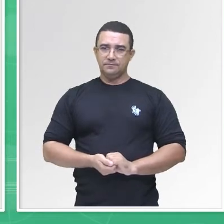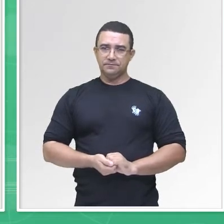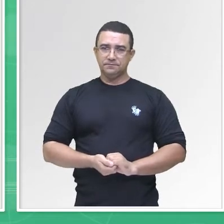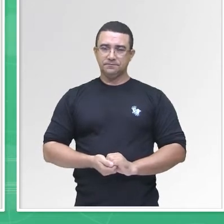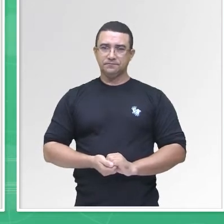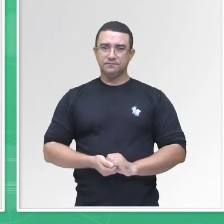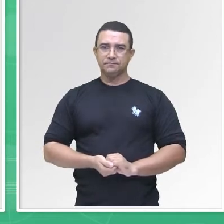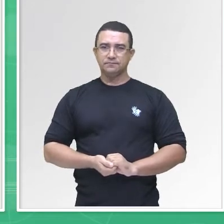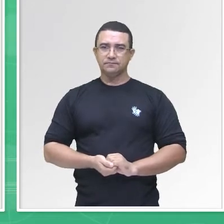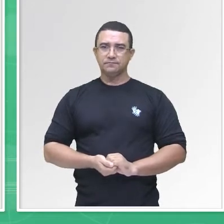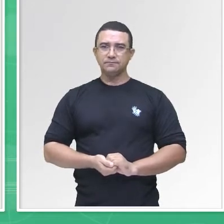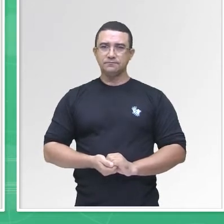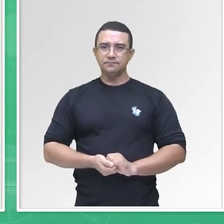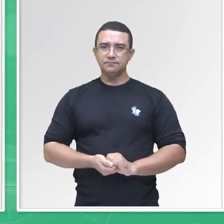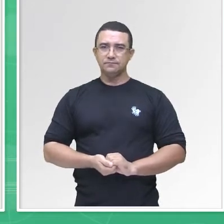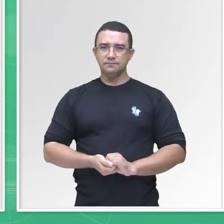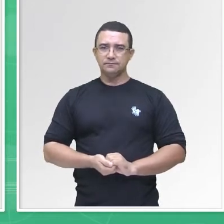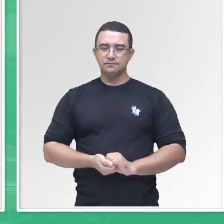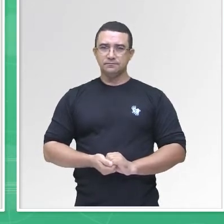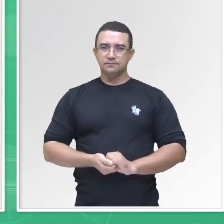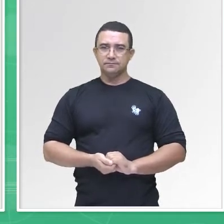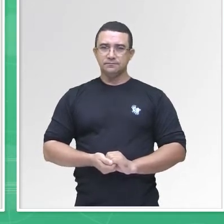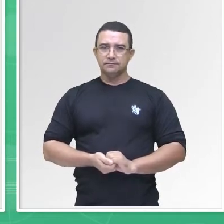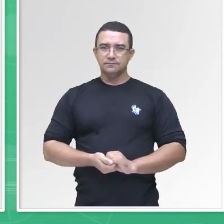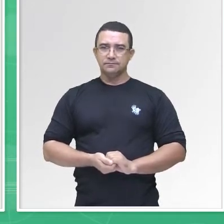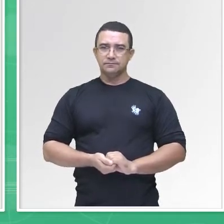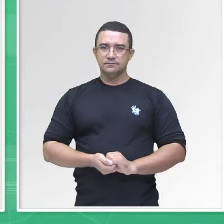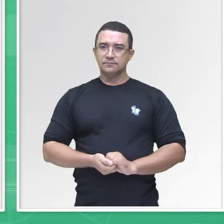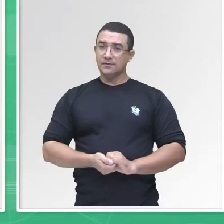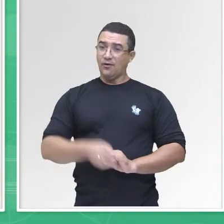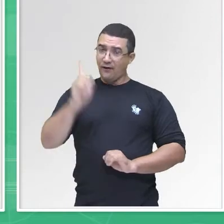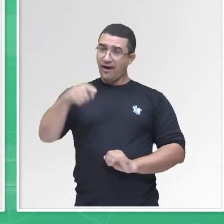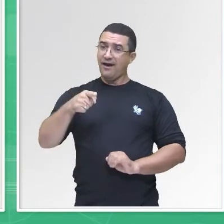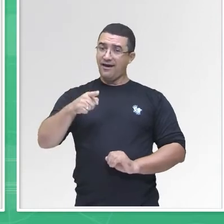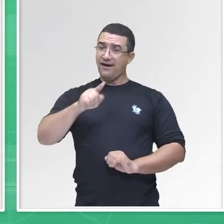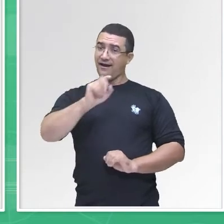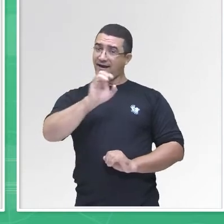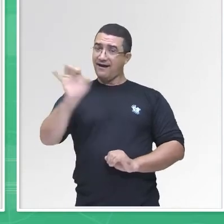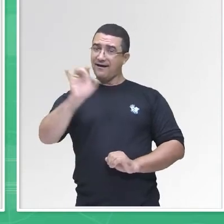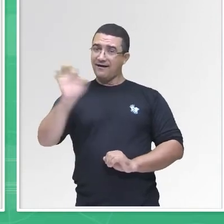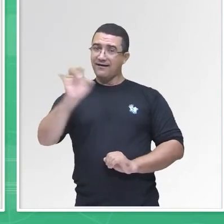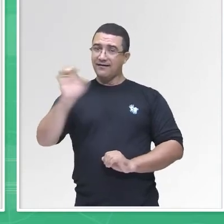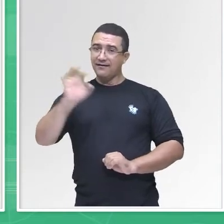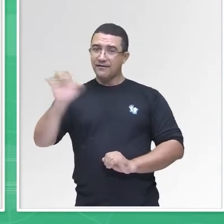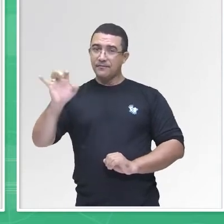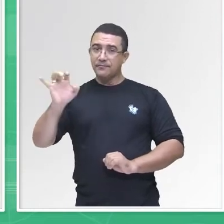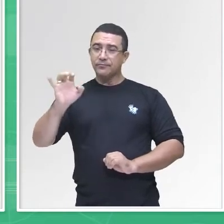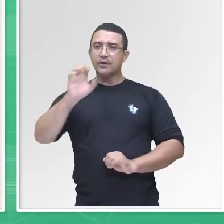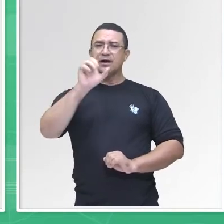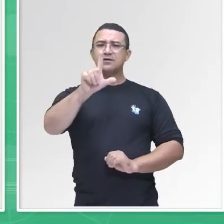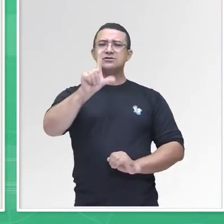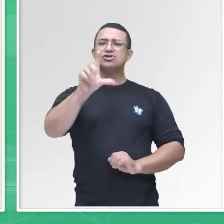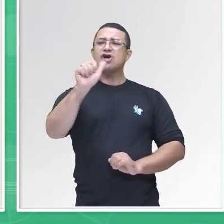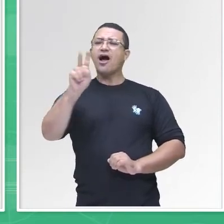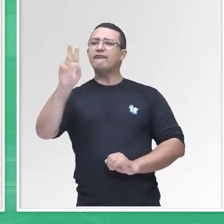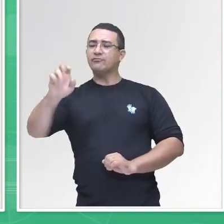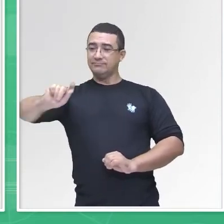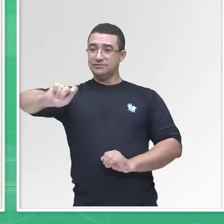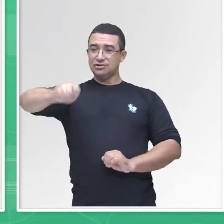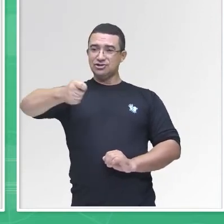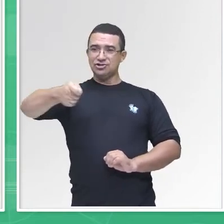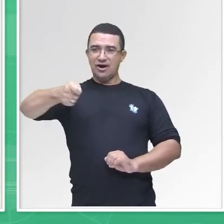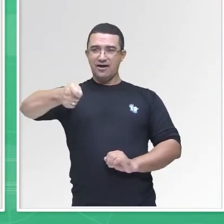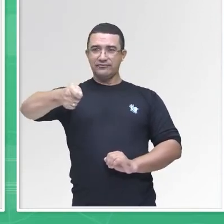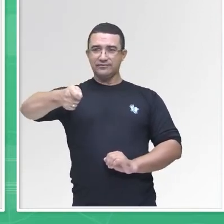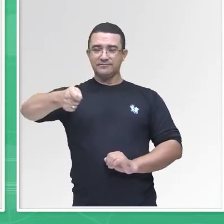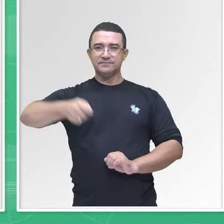la I, la L. Isso é deletrear. Diabe, la L,